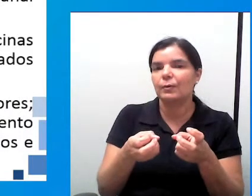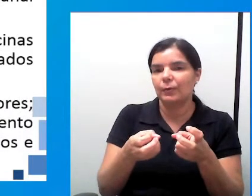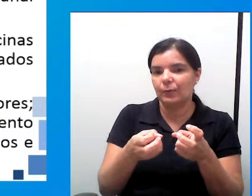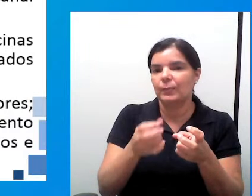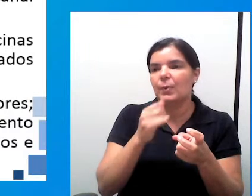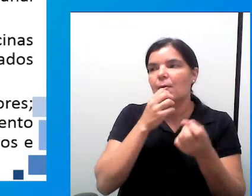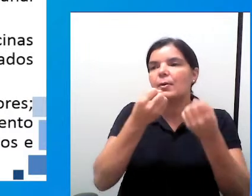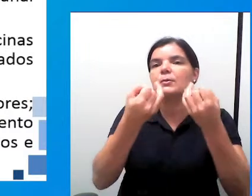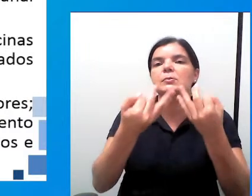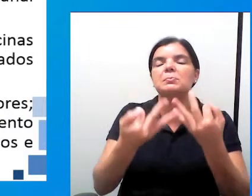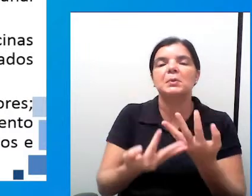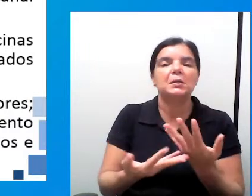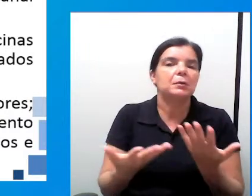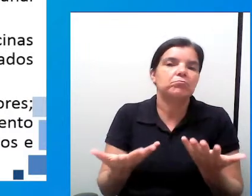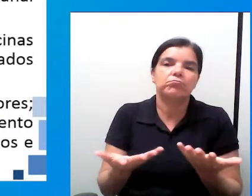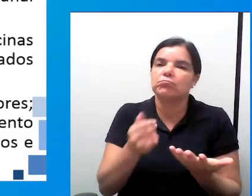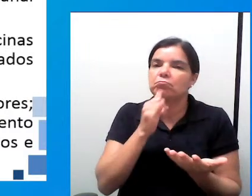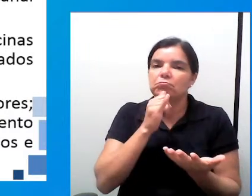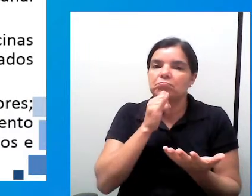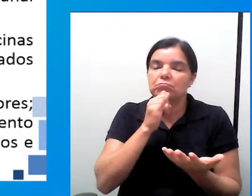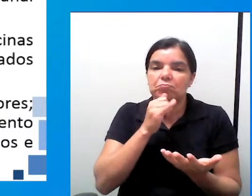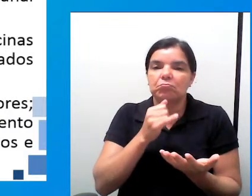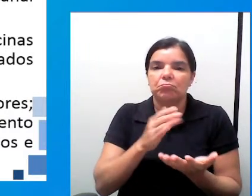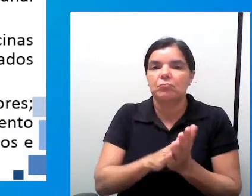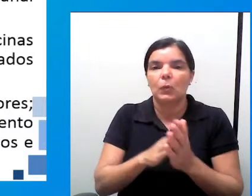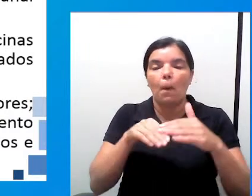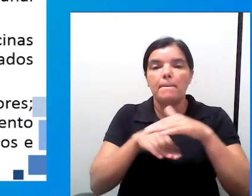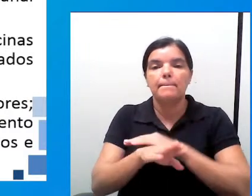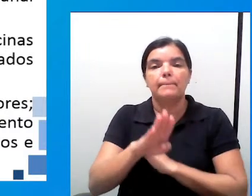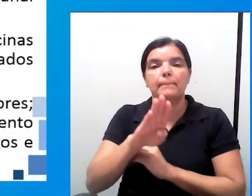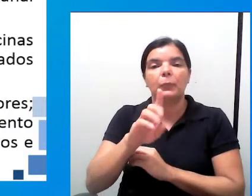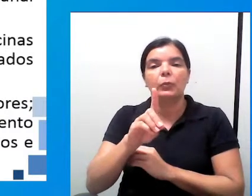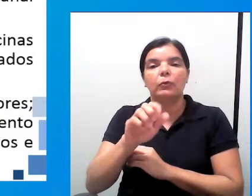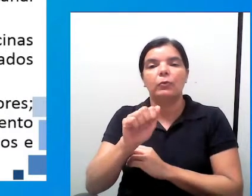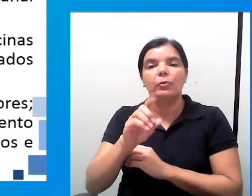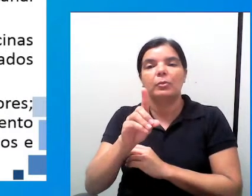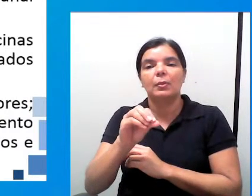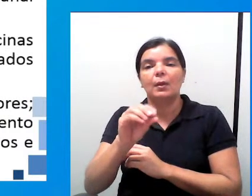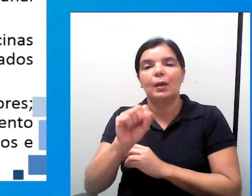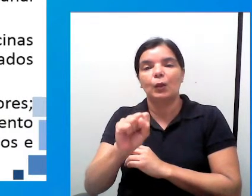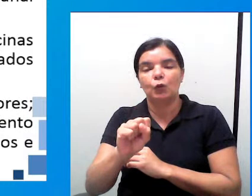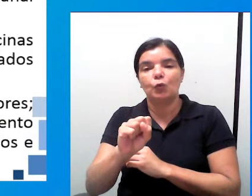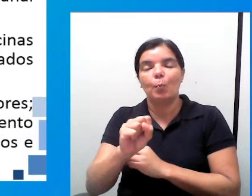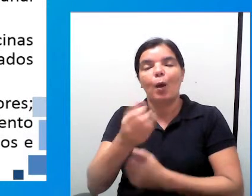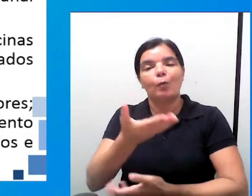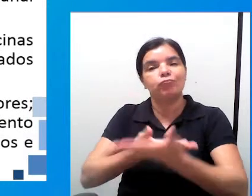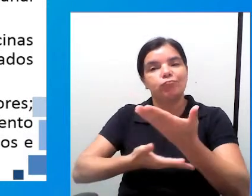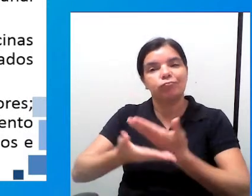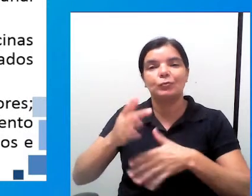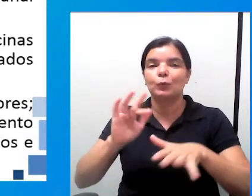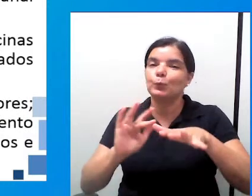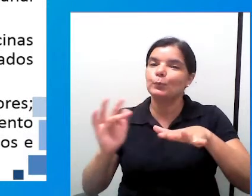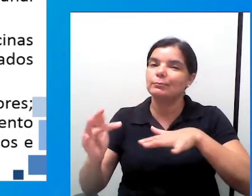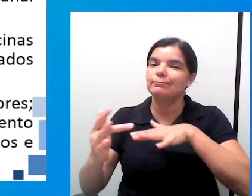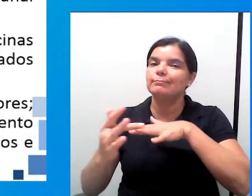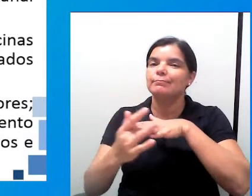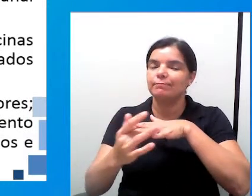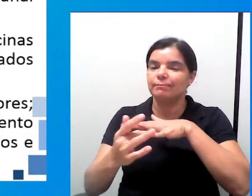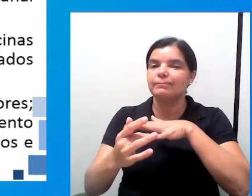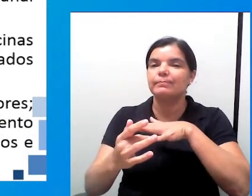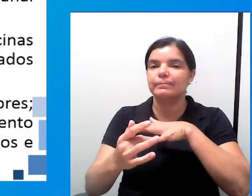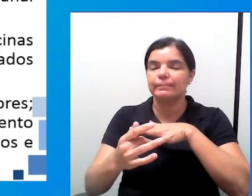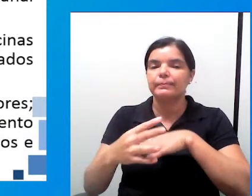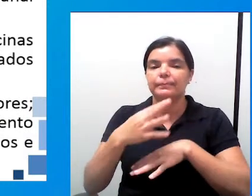explicar o que é um banco de dados. Então, ele cria uma figurinha lá para poder compartilhar nas redes sociais e aí externalizar aquele